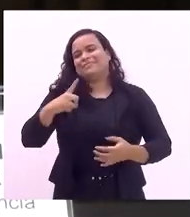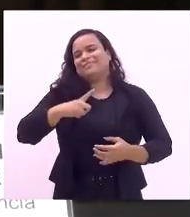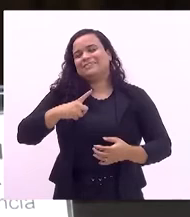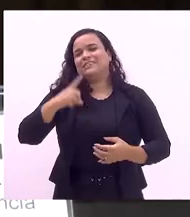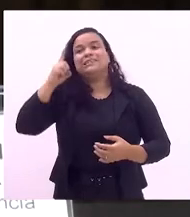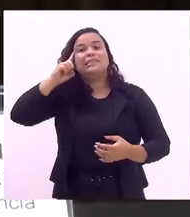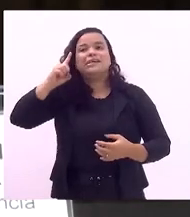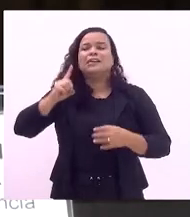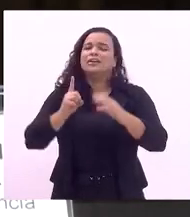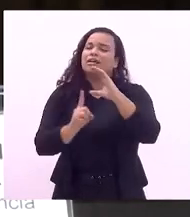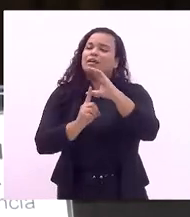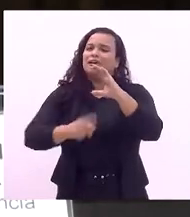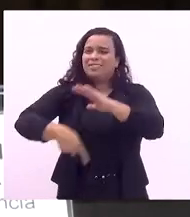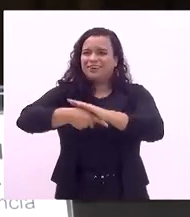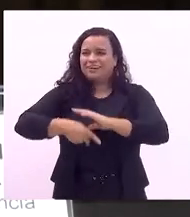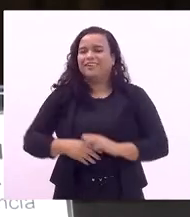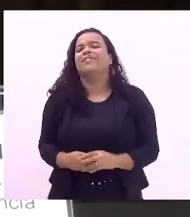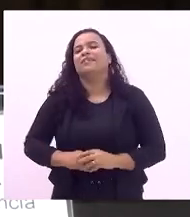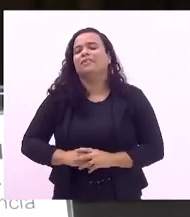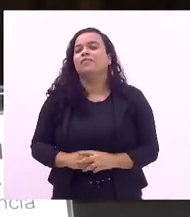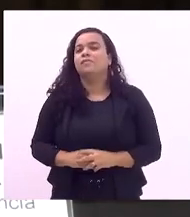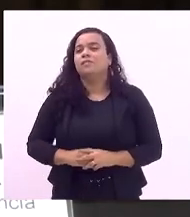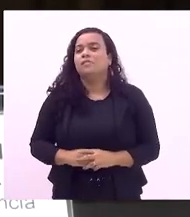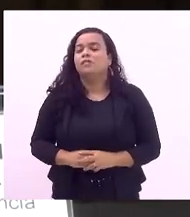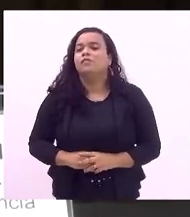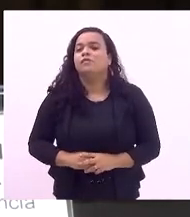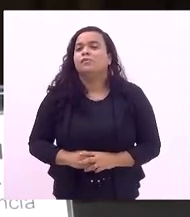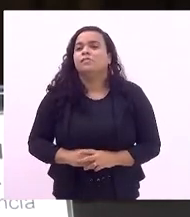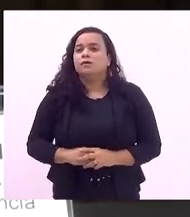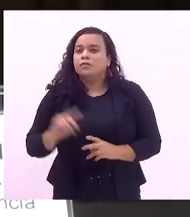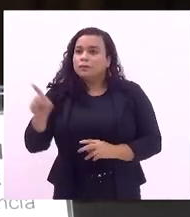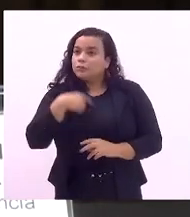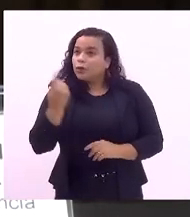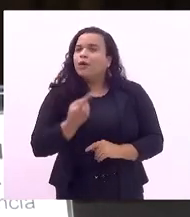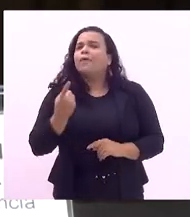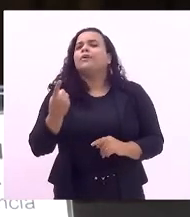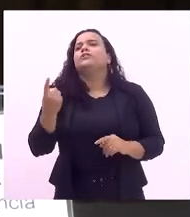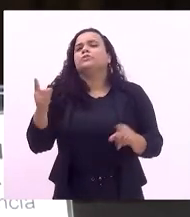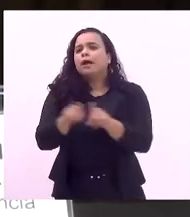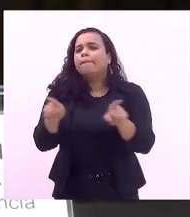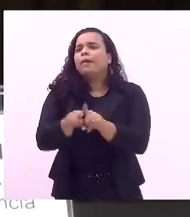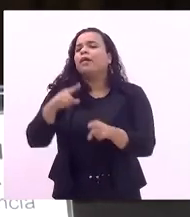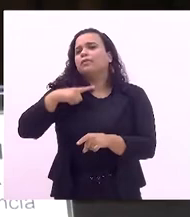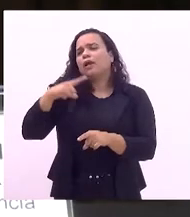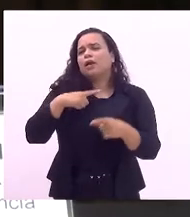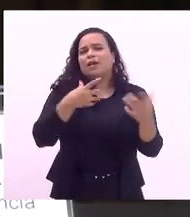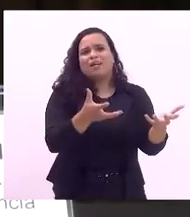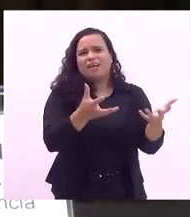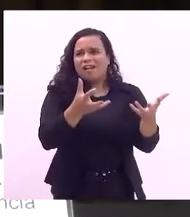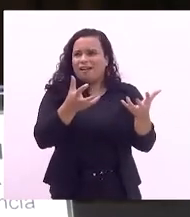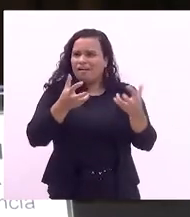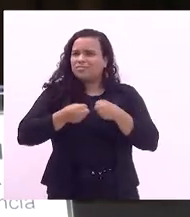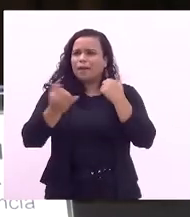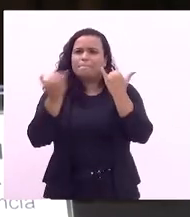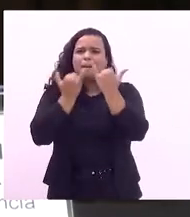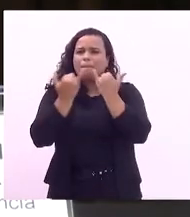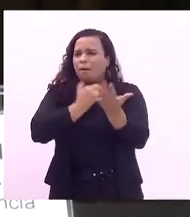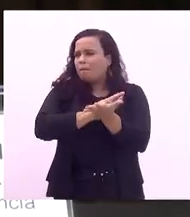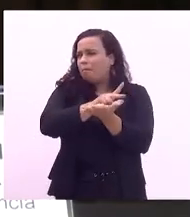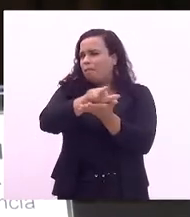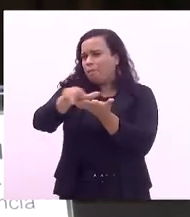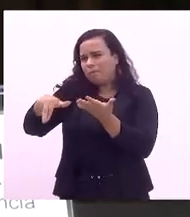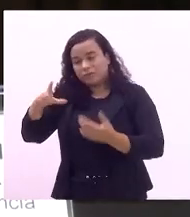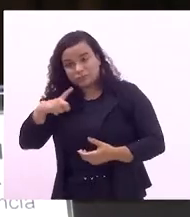dia dos capelães Nós estamos aqui recebendo inúmeras informações